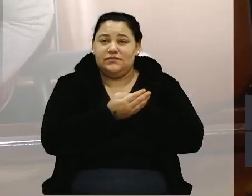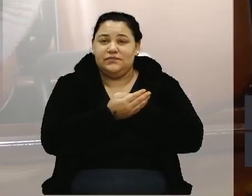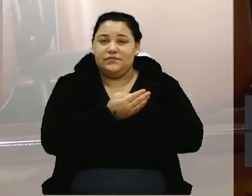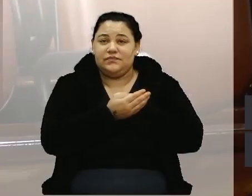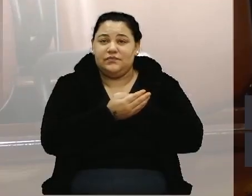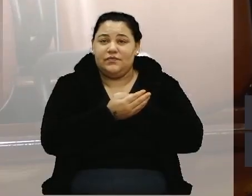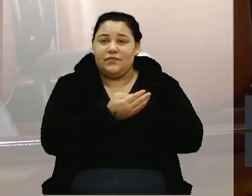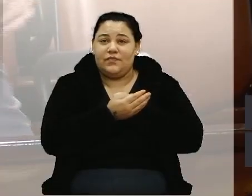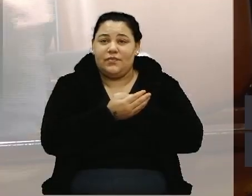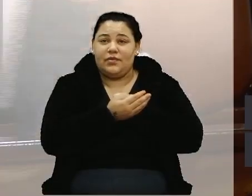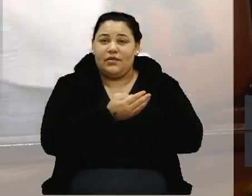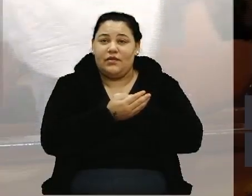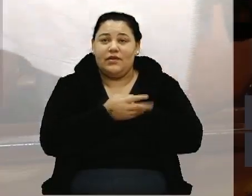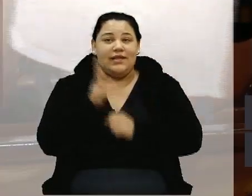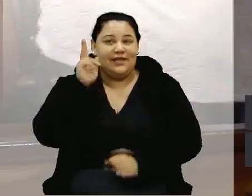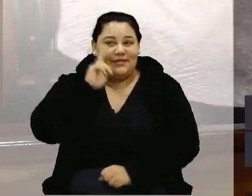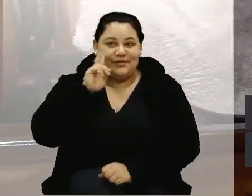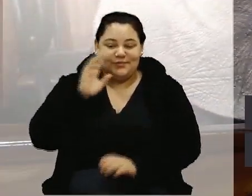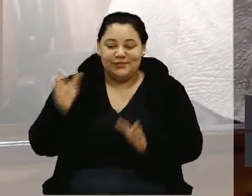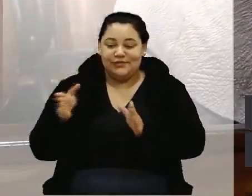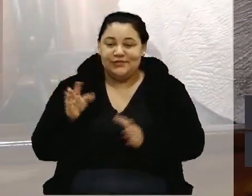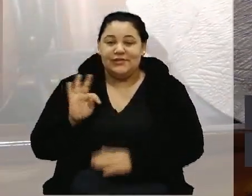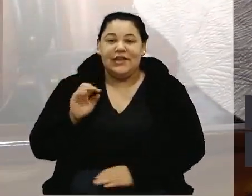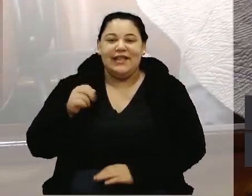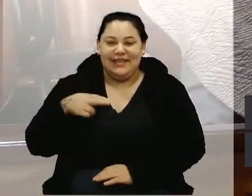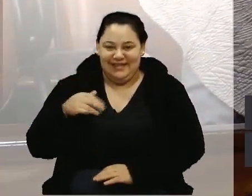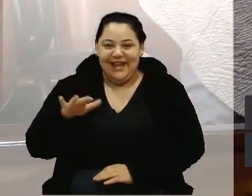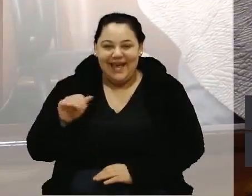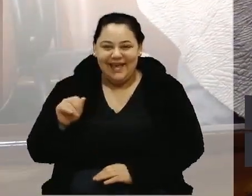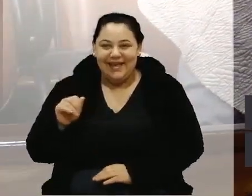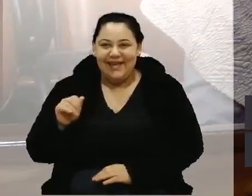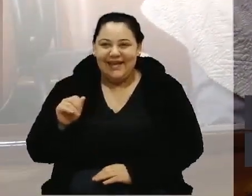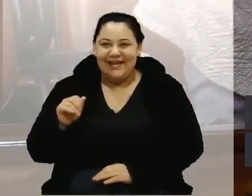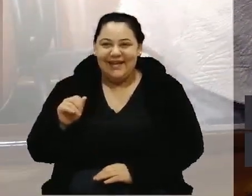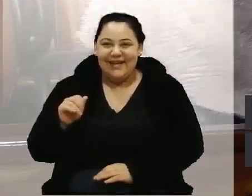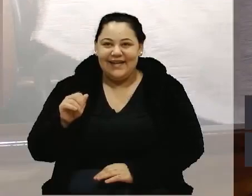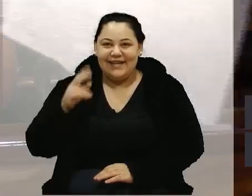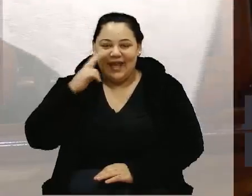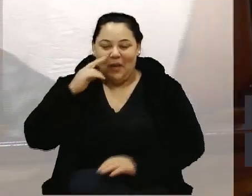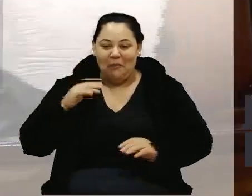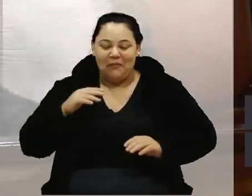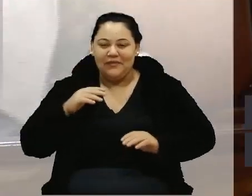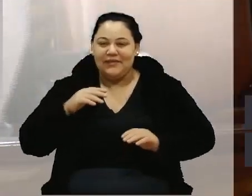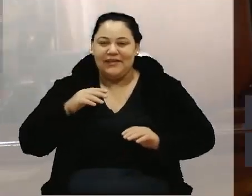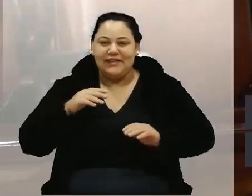da Tânia, que se atirava embaixo de viatura de polícia,